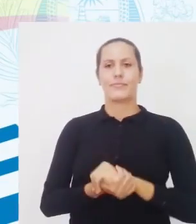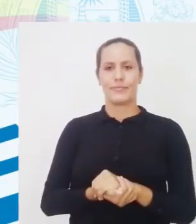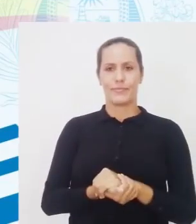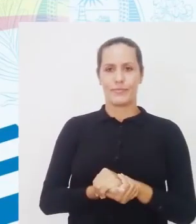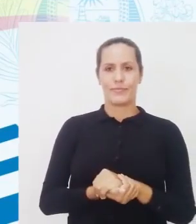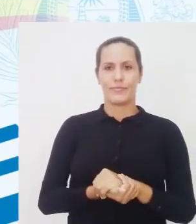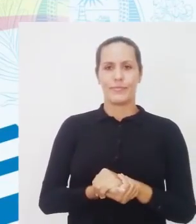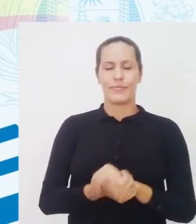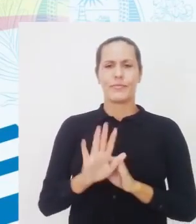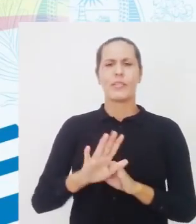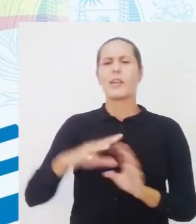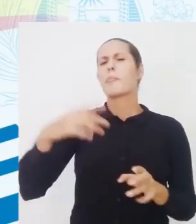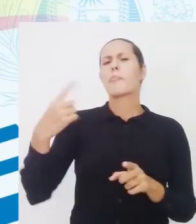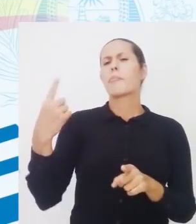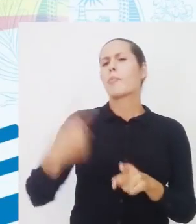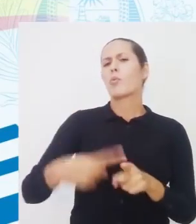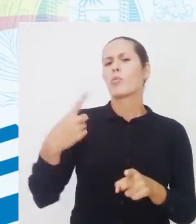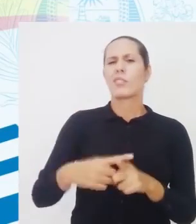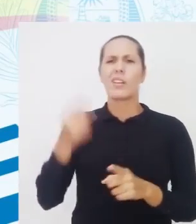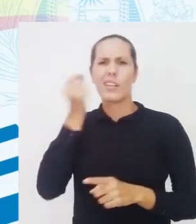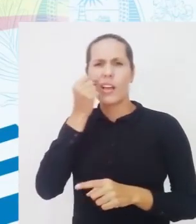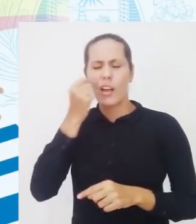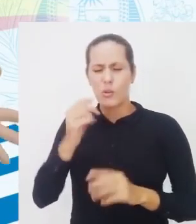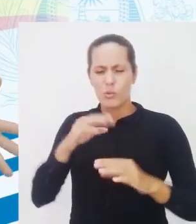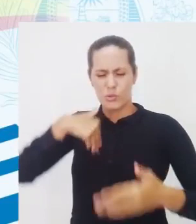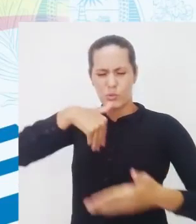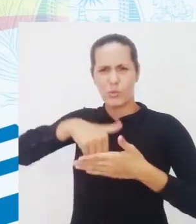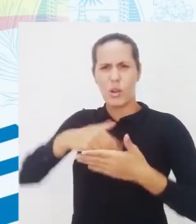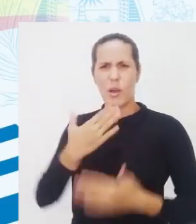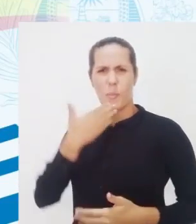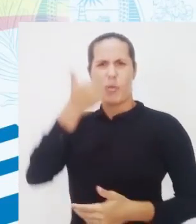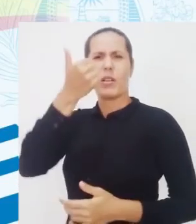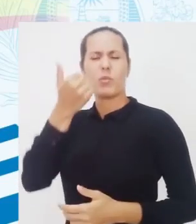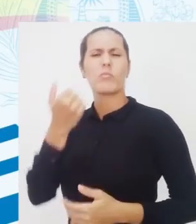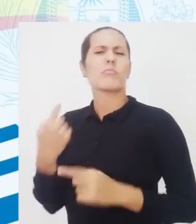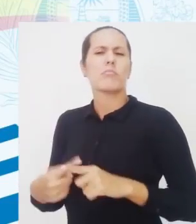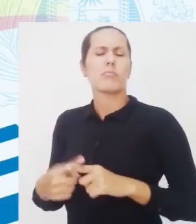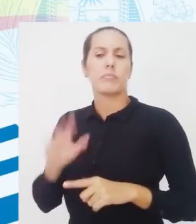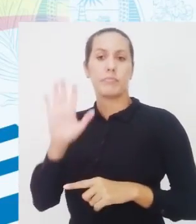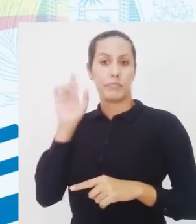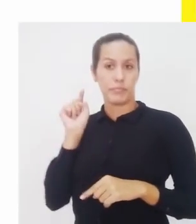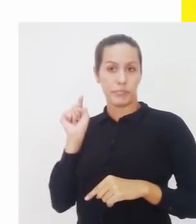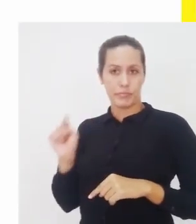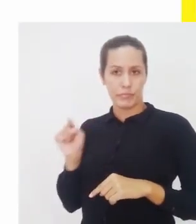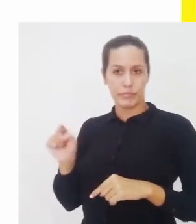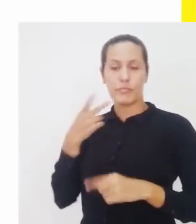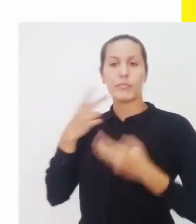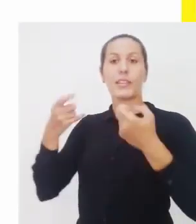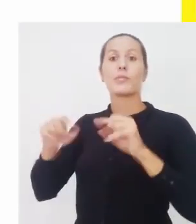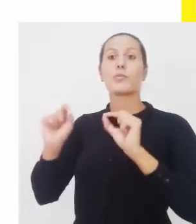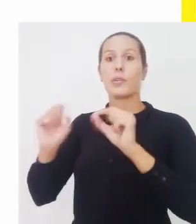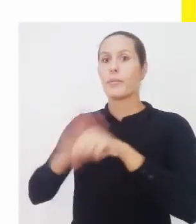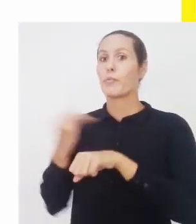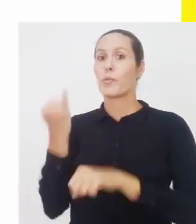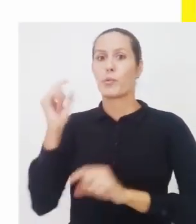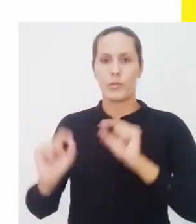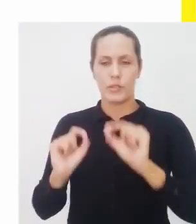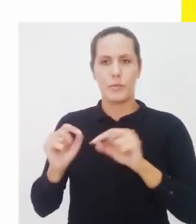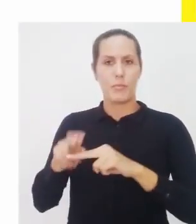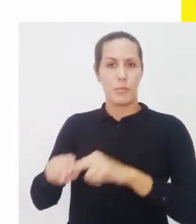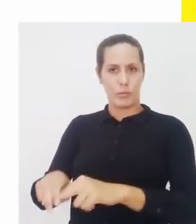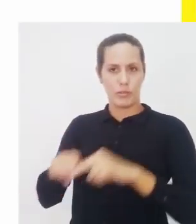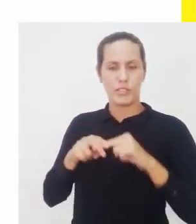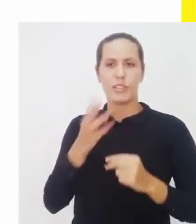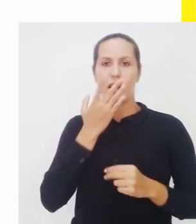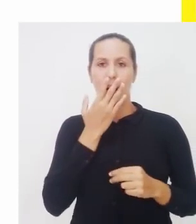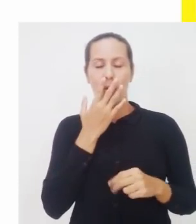a Paula tem a dizer sobre essa história de quem é o melhor time de Pernambuco. Oi, meu nome é Paula e para